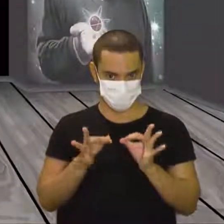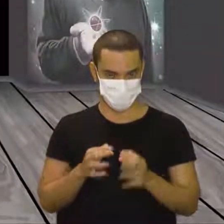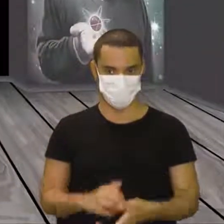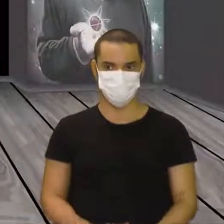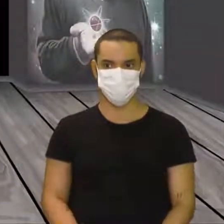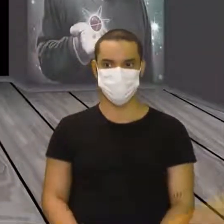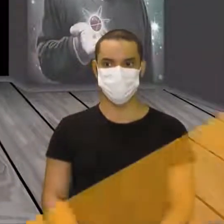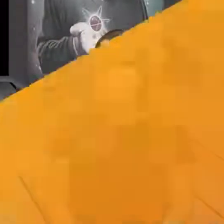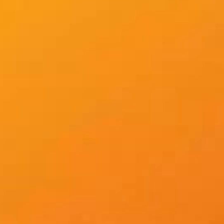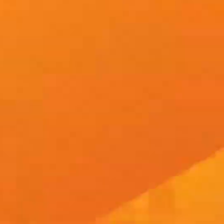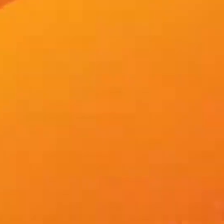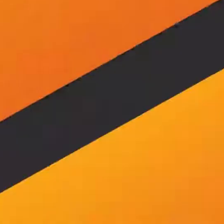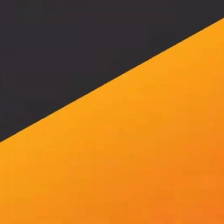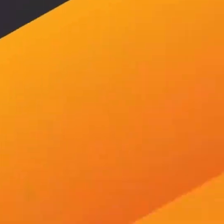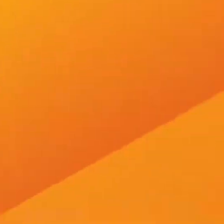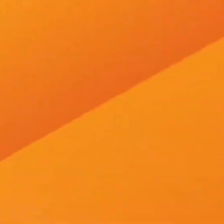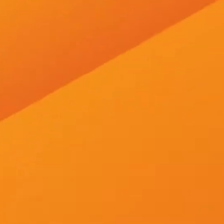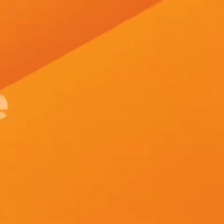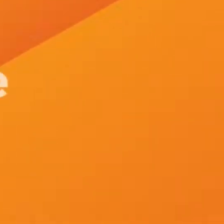lá.